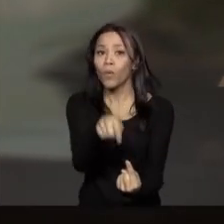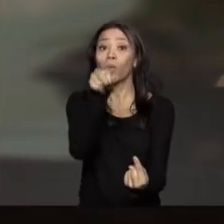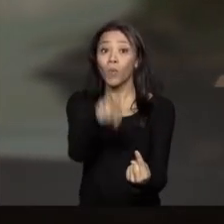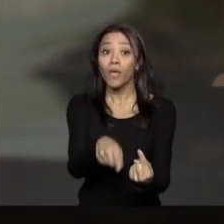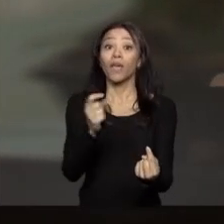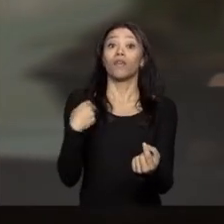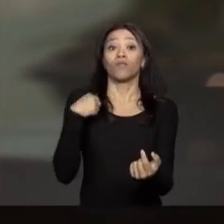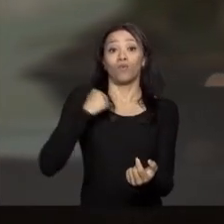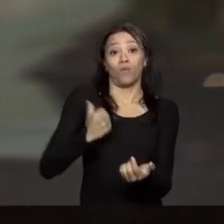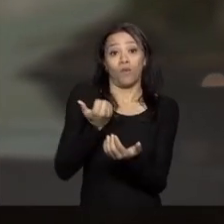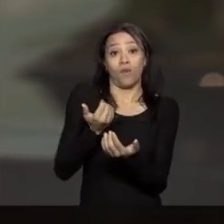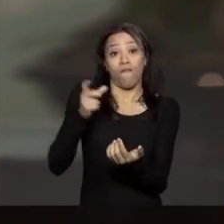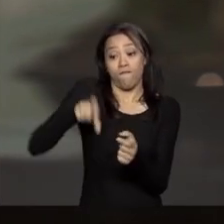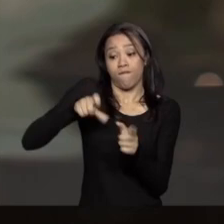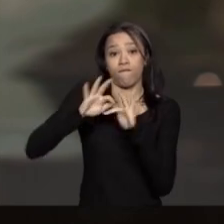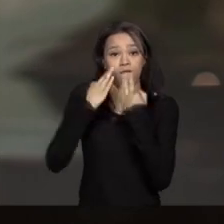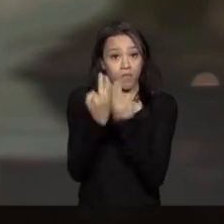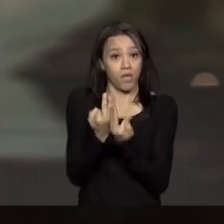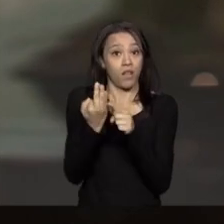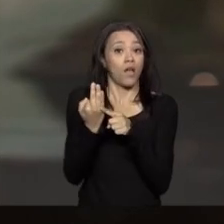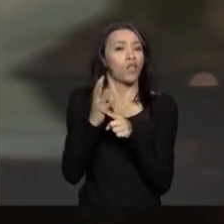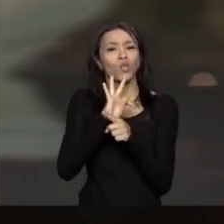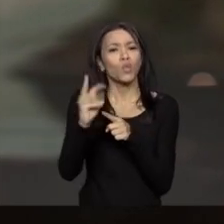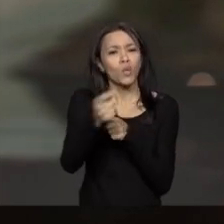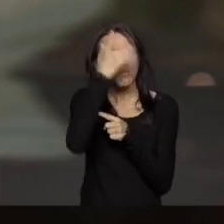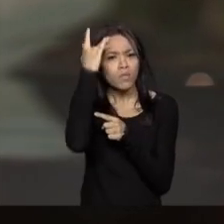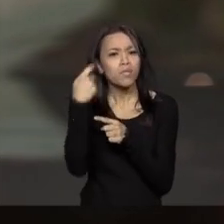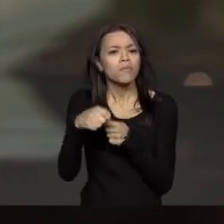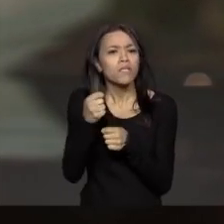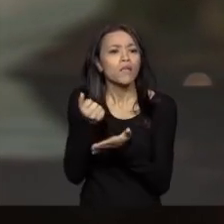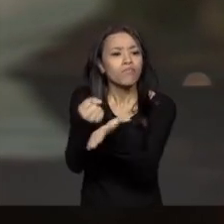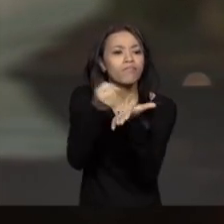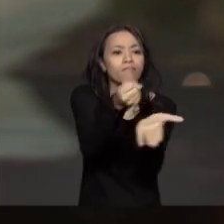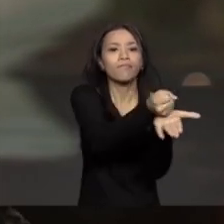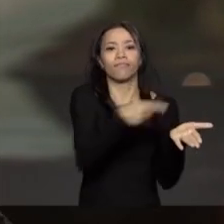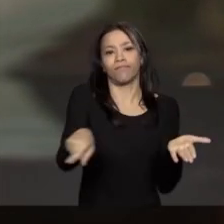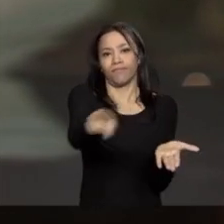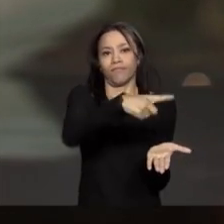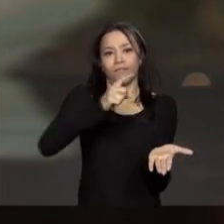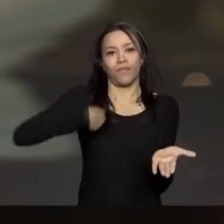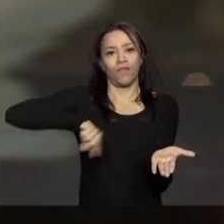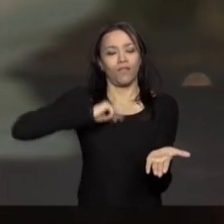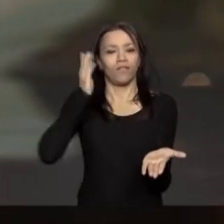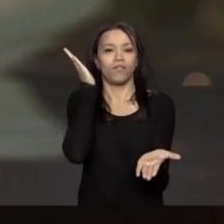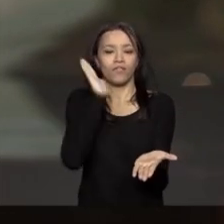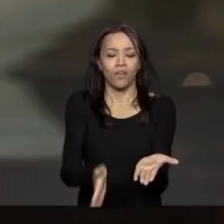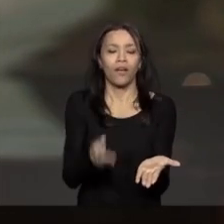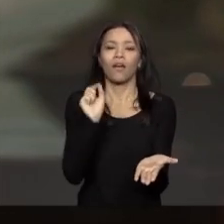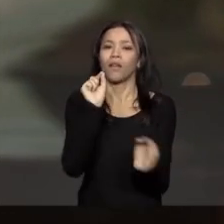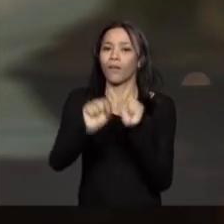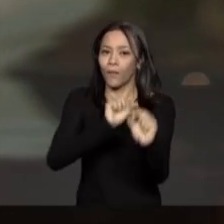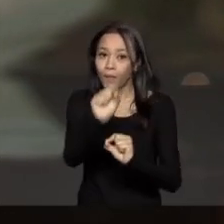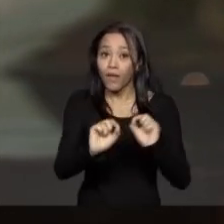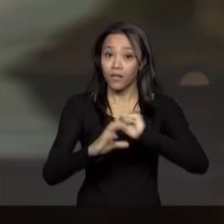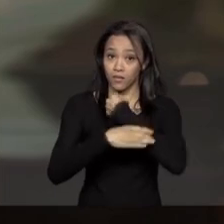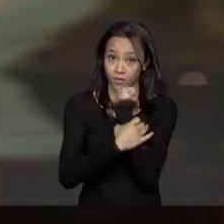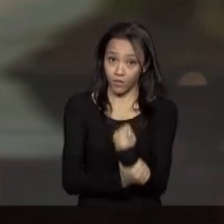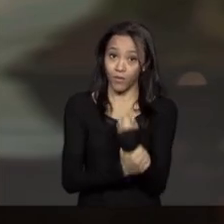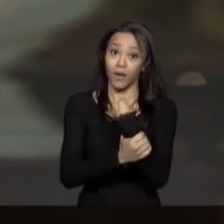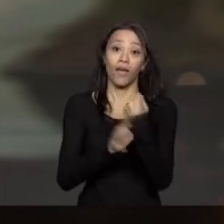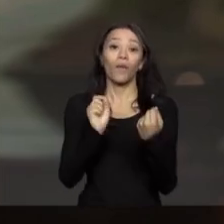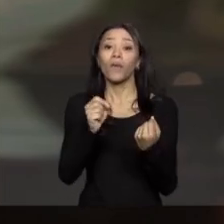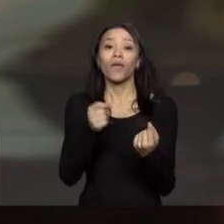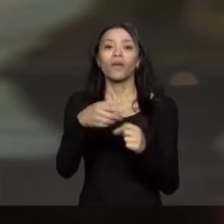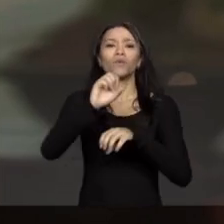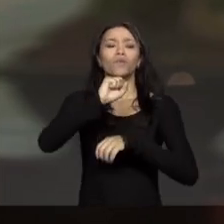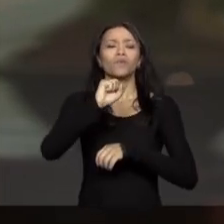incluir no Bolsa Família todos os que precisam demos os primeiros passos na tarefa de garantir